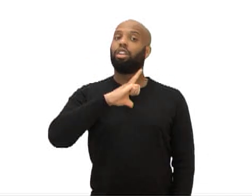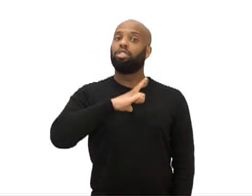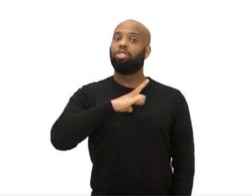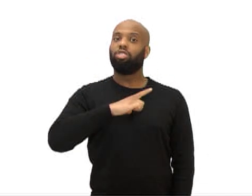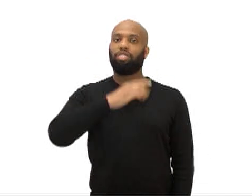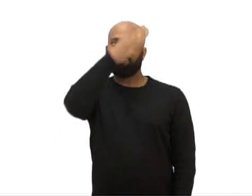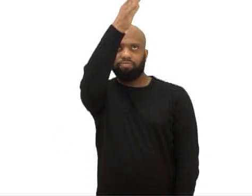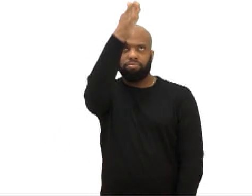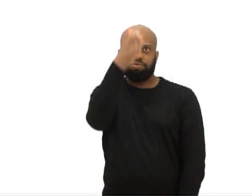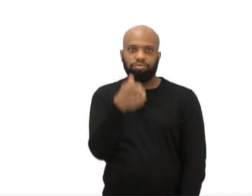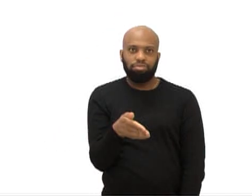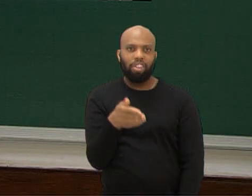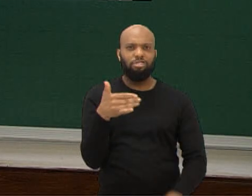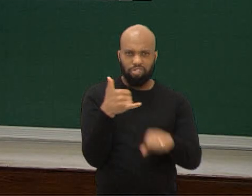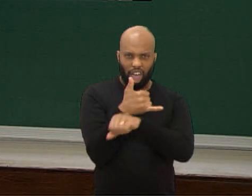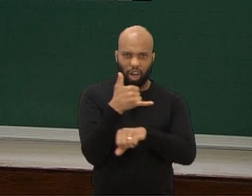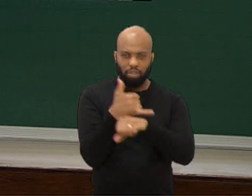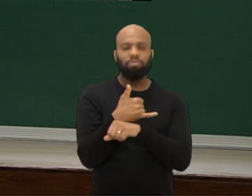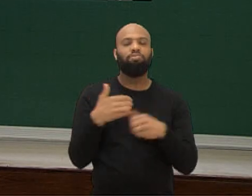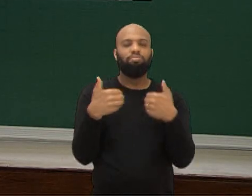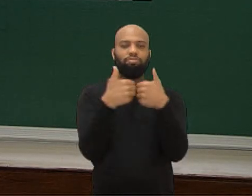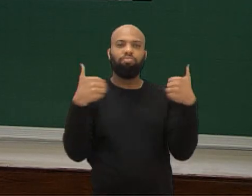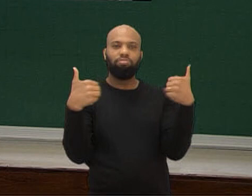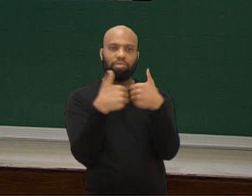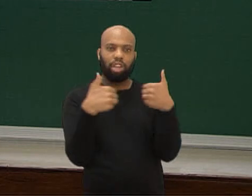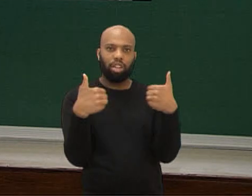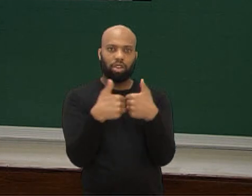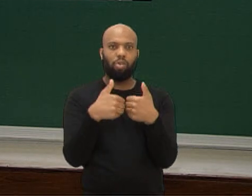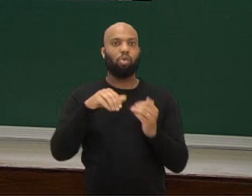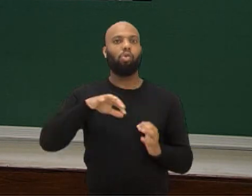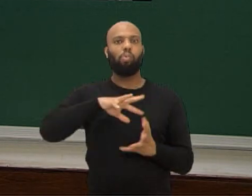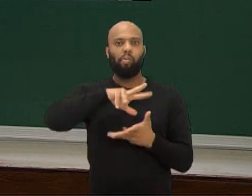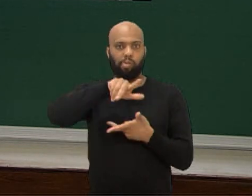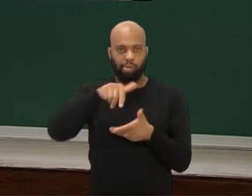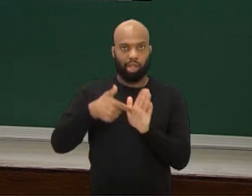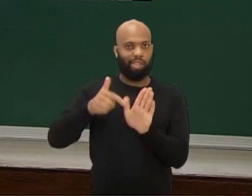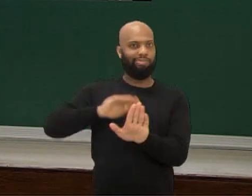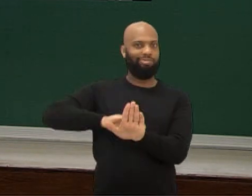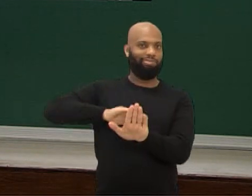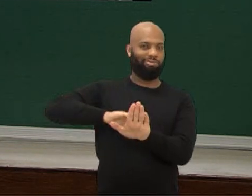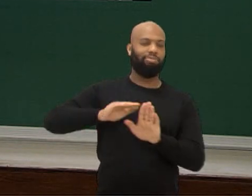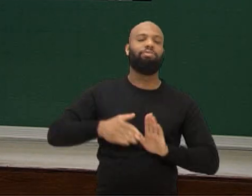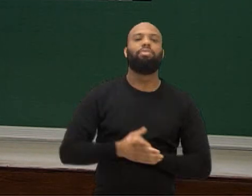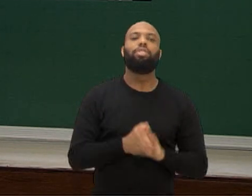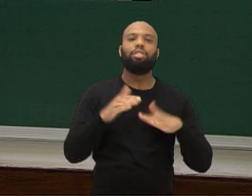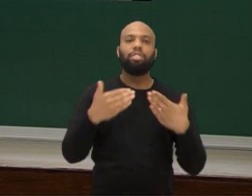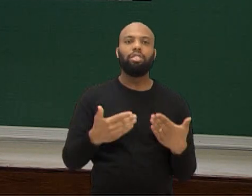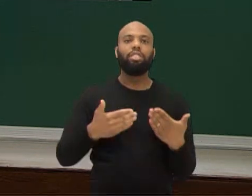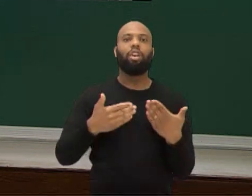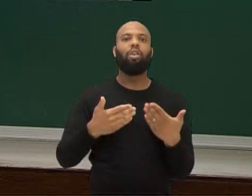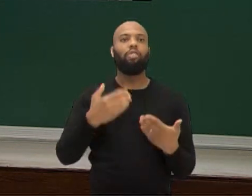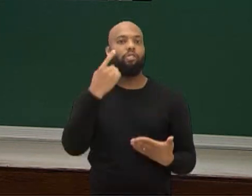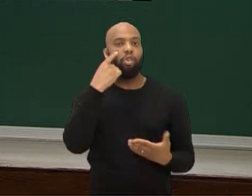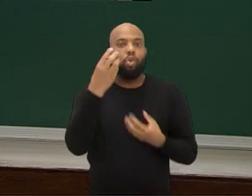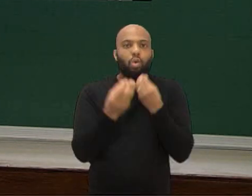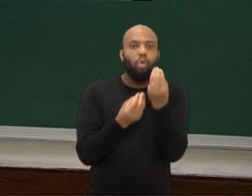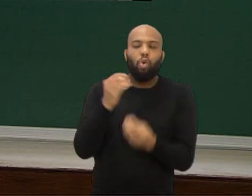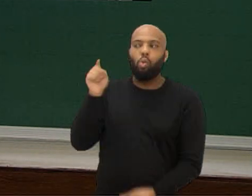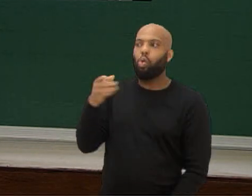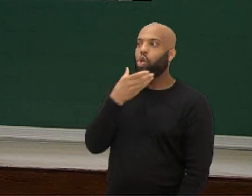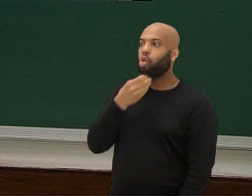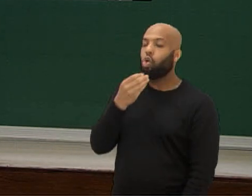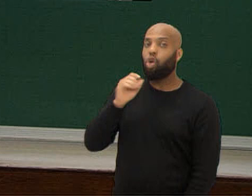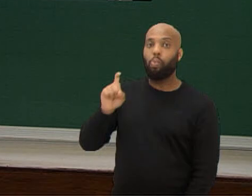uma cortina de ferro dividindo o mundo. Então, a gente viu como que o Winston Churchill,